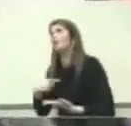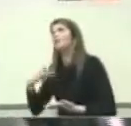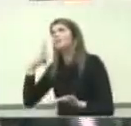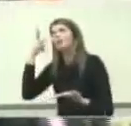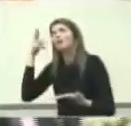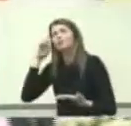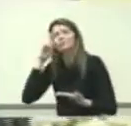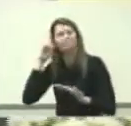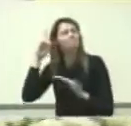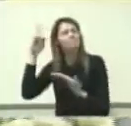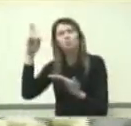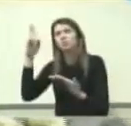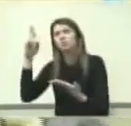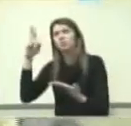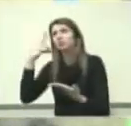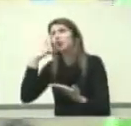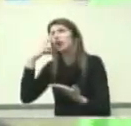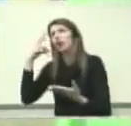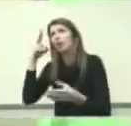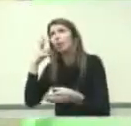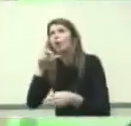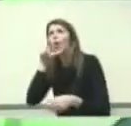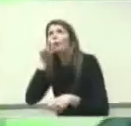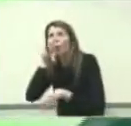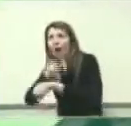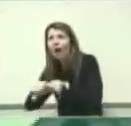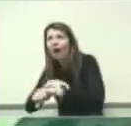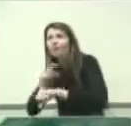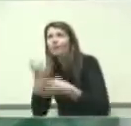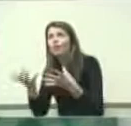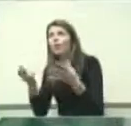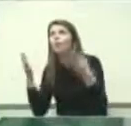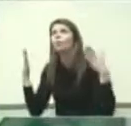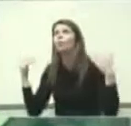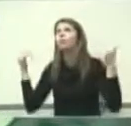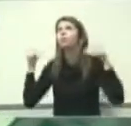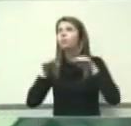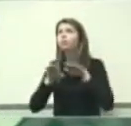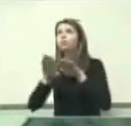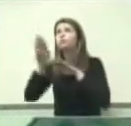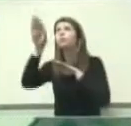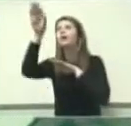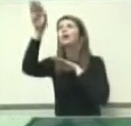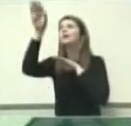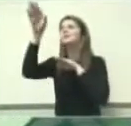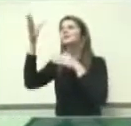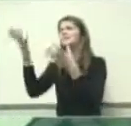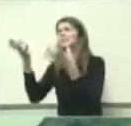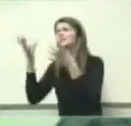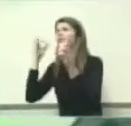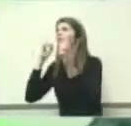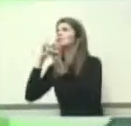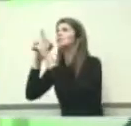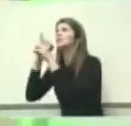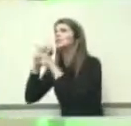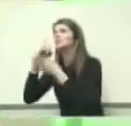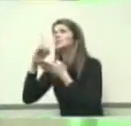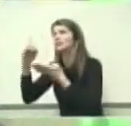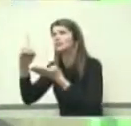como as águias quero subir as maiores alturas quero estar contigo Senhor